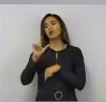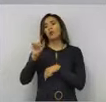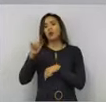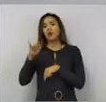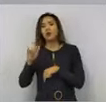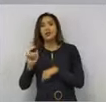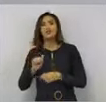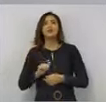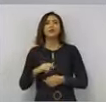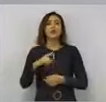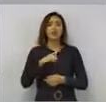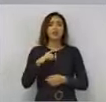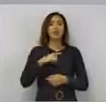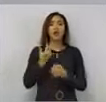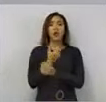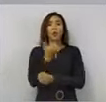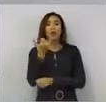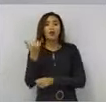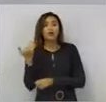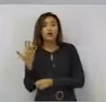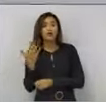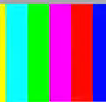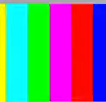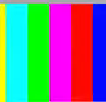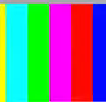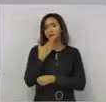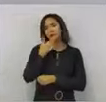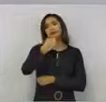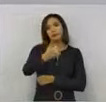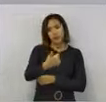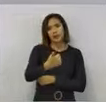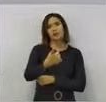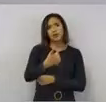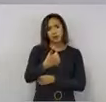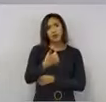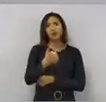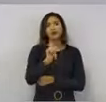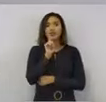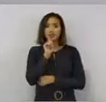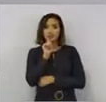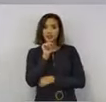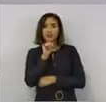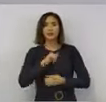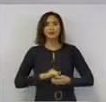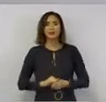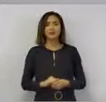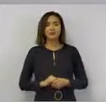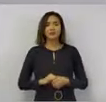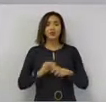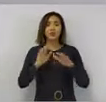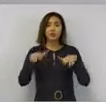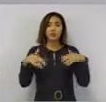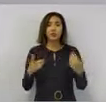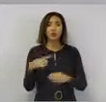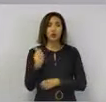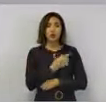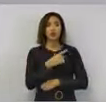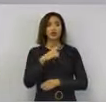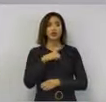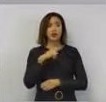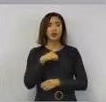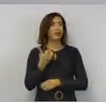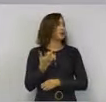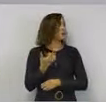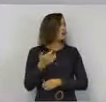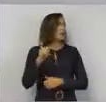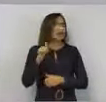melhor, temos uma quantidade muito melhor de água. Então, com isso, nós vamos ter um abastecimento